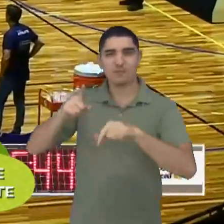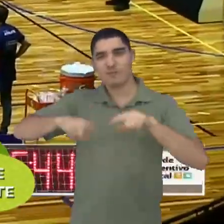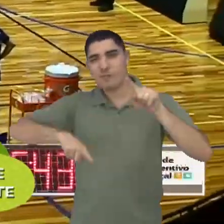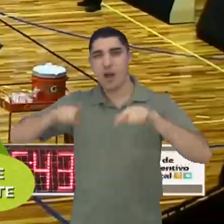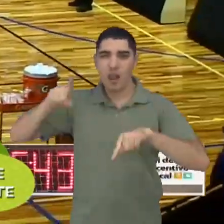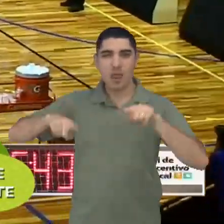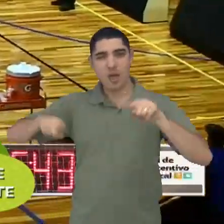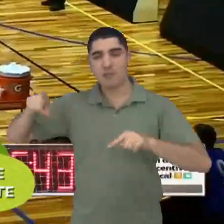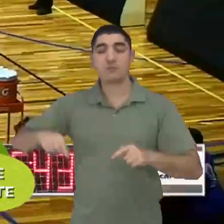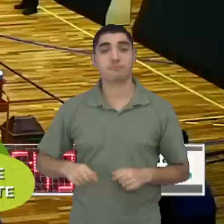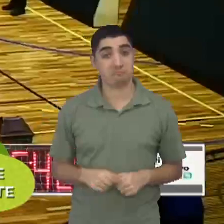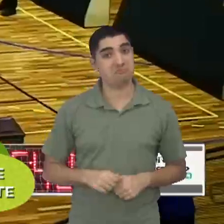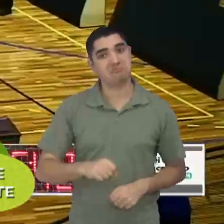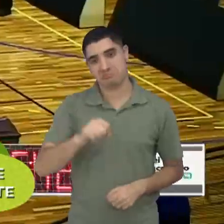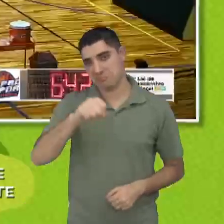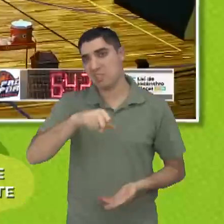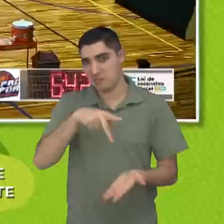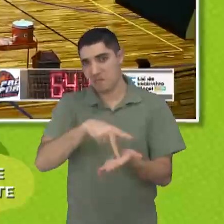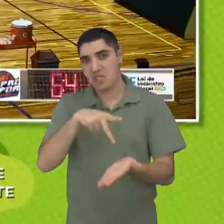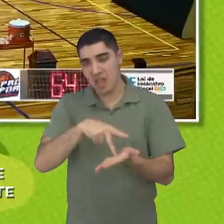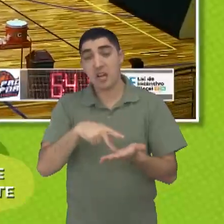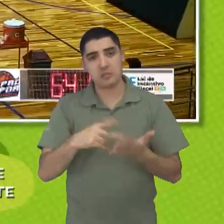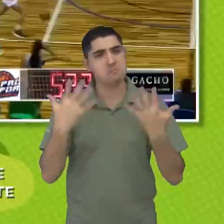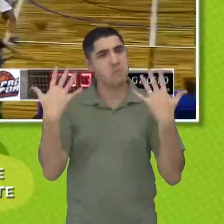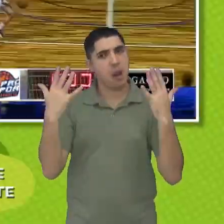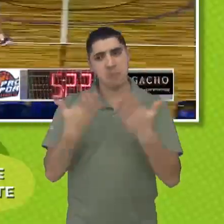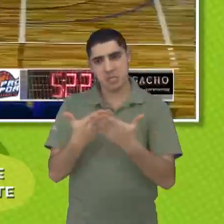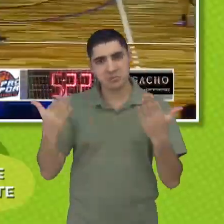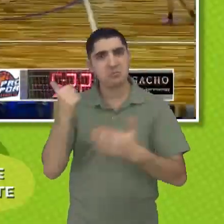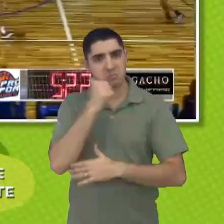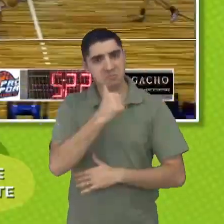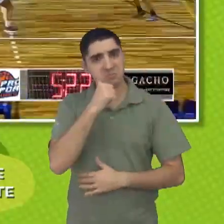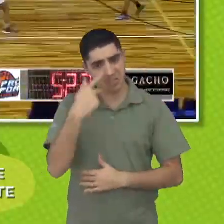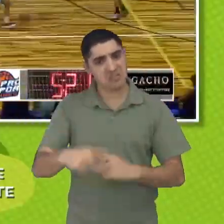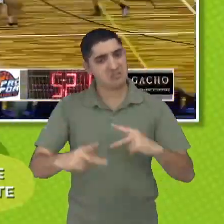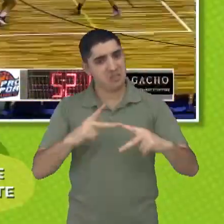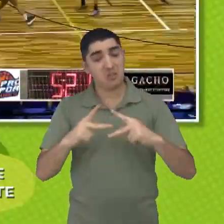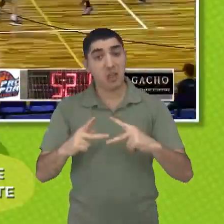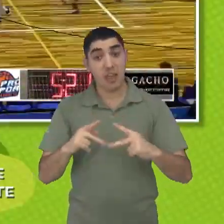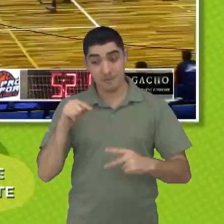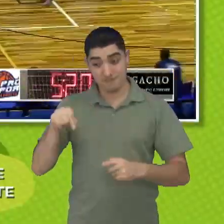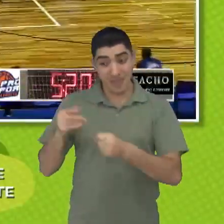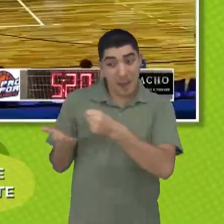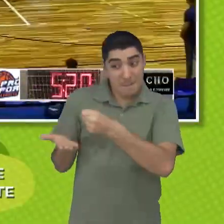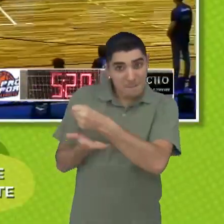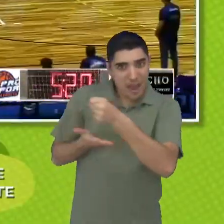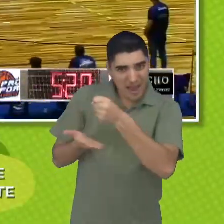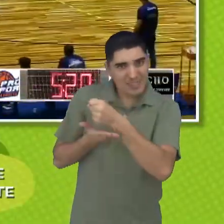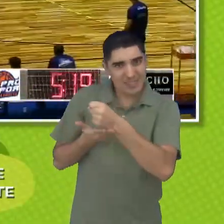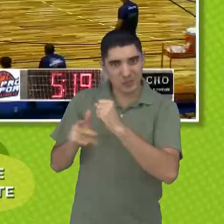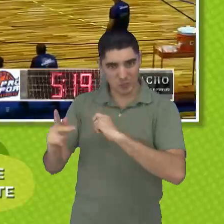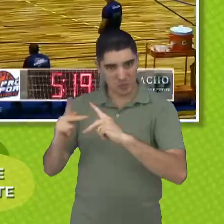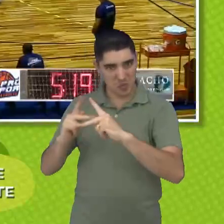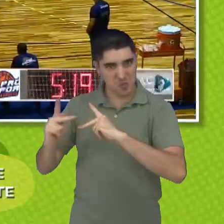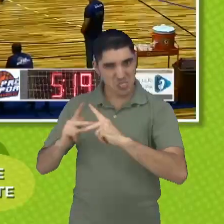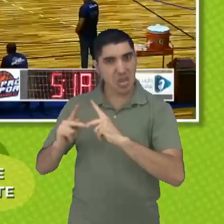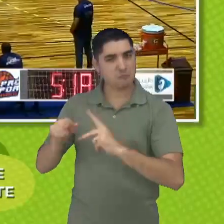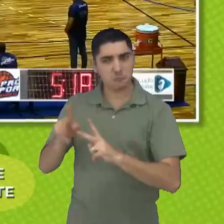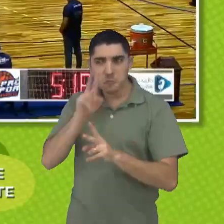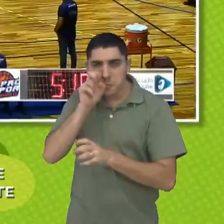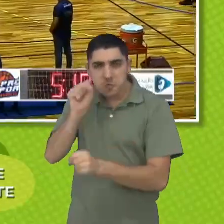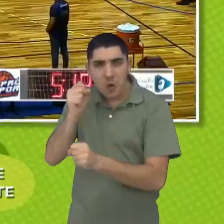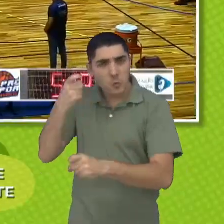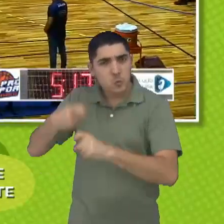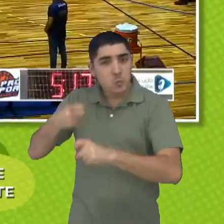Bruno. Primeiramente, parabéns às meninas do basquete de São José. A base do São José é muito forte, né? Quando teve na primeira fase,